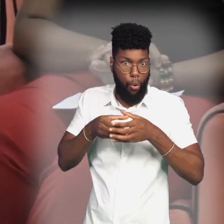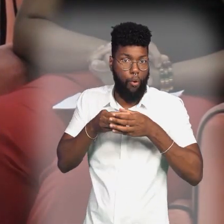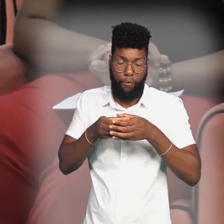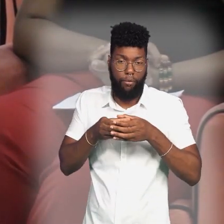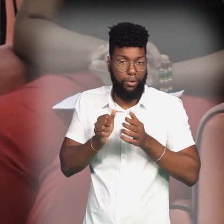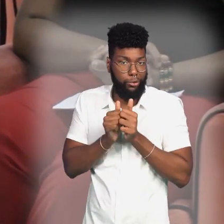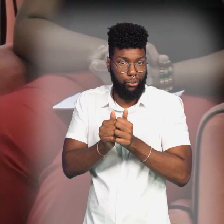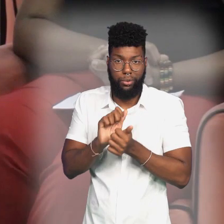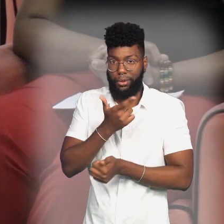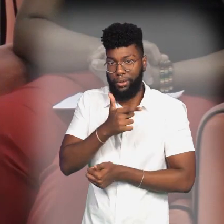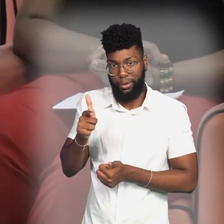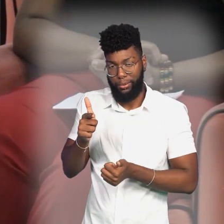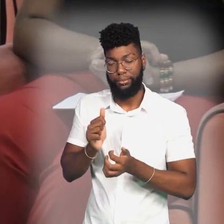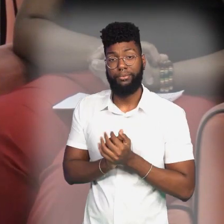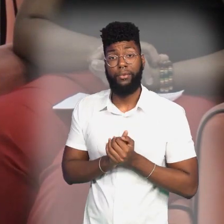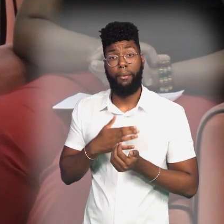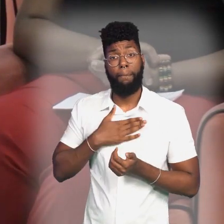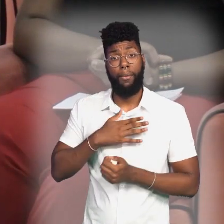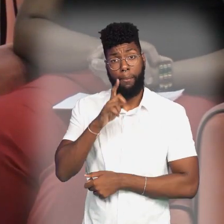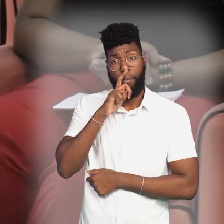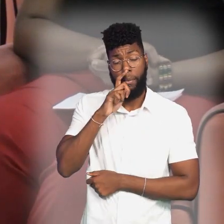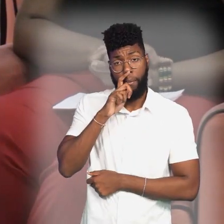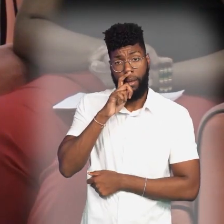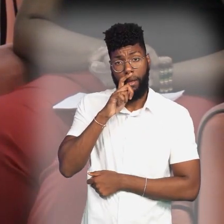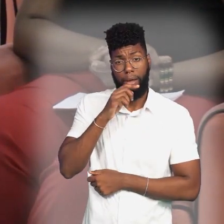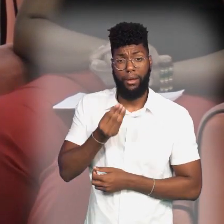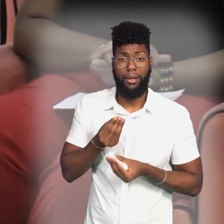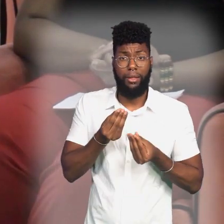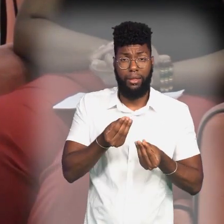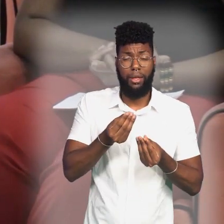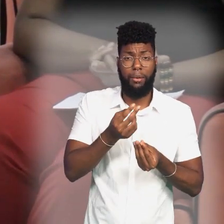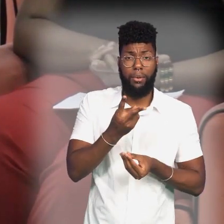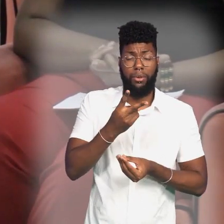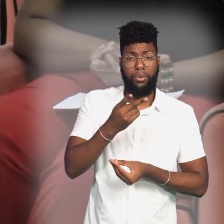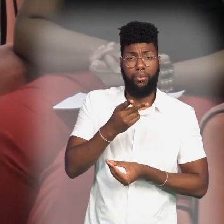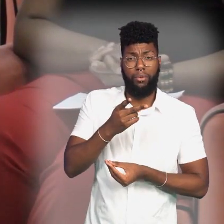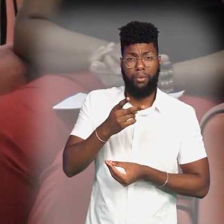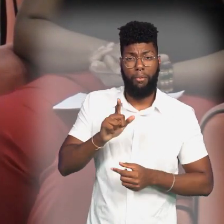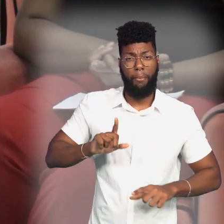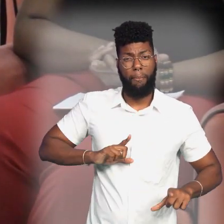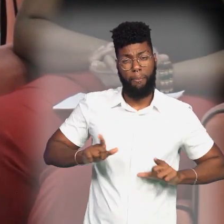Meu pai deu para 2 primas deles criarem. É uma forma